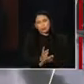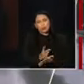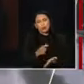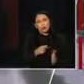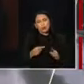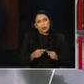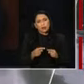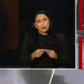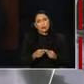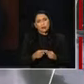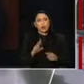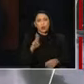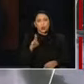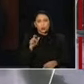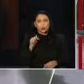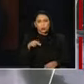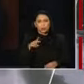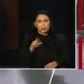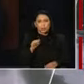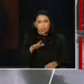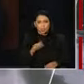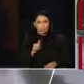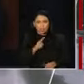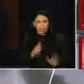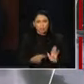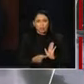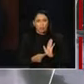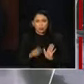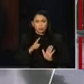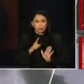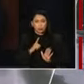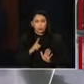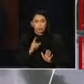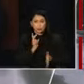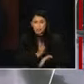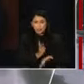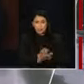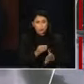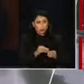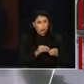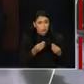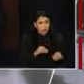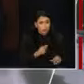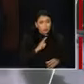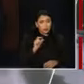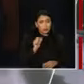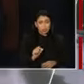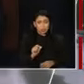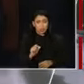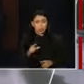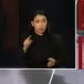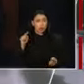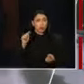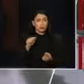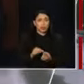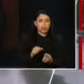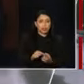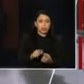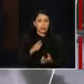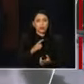de Nelson Hungria, desde que o dano deixa de ser um fim em si mesmo, passando a ser meio de outro